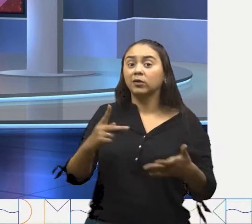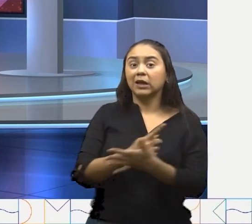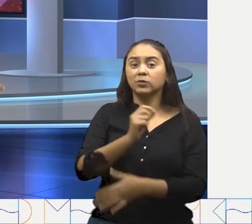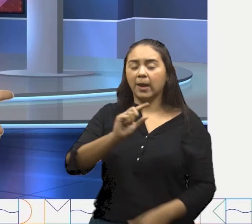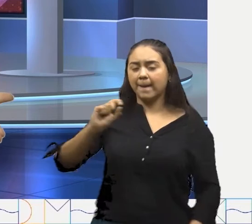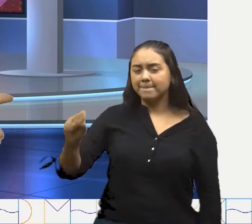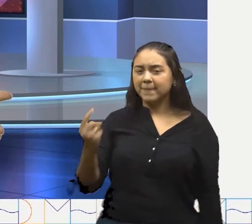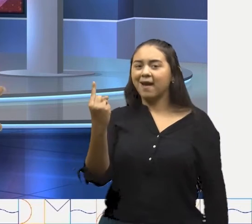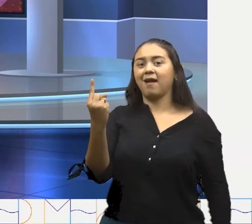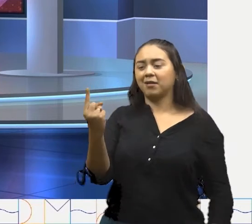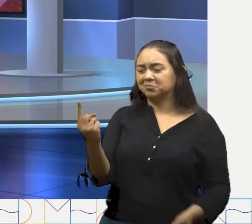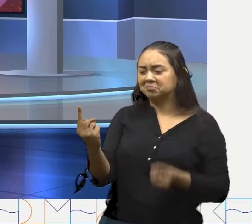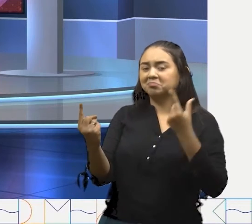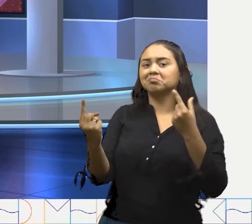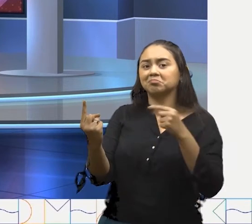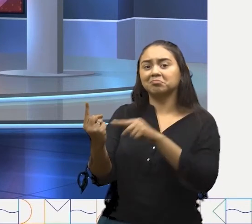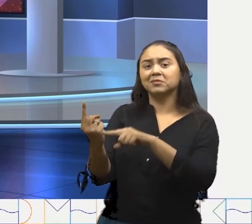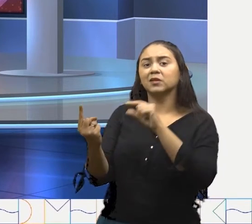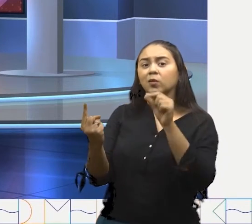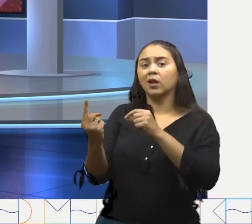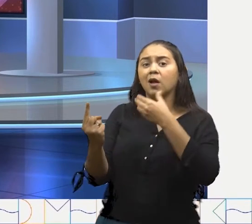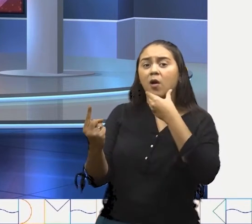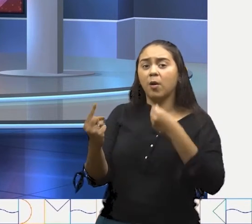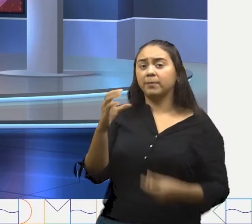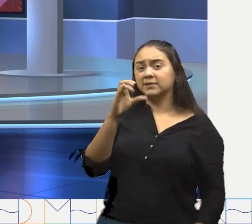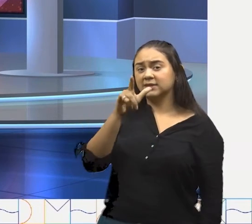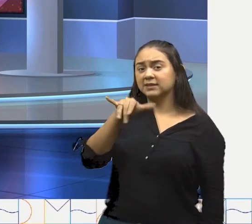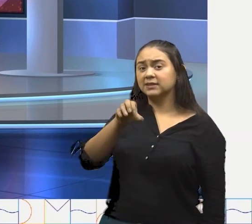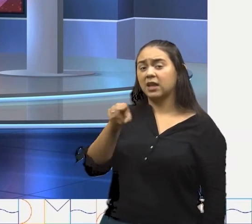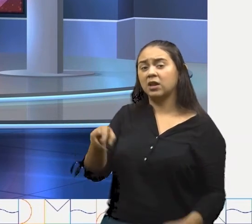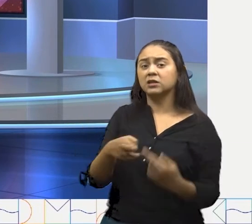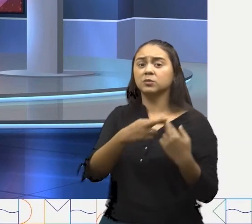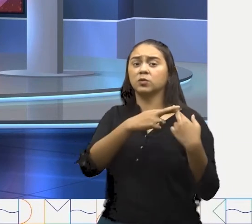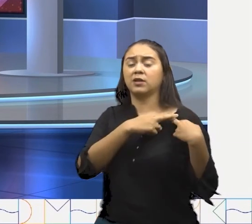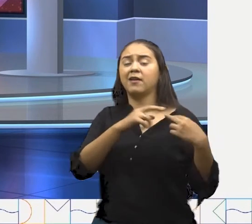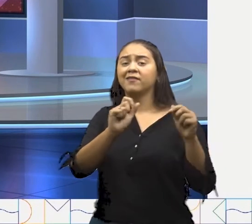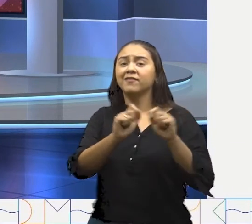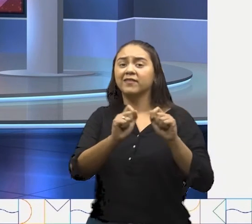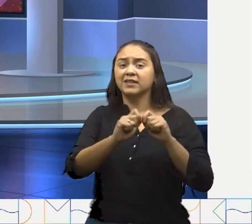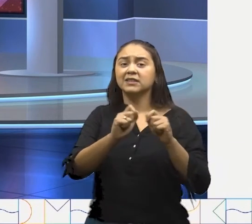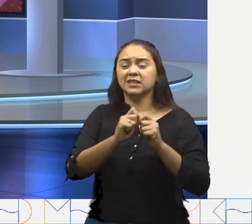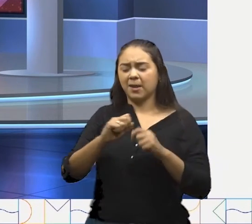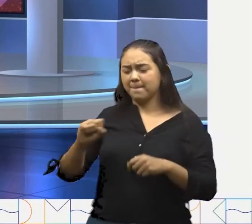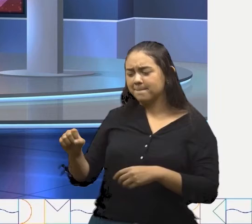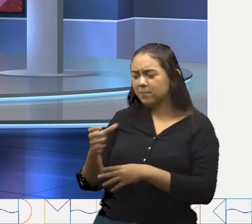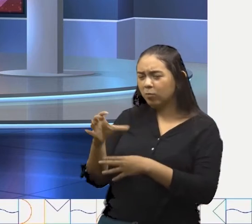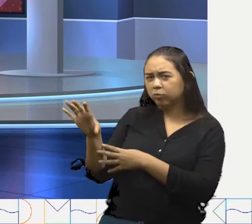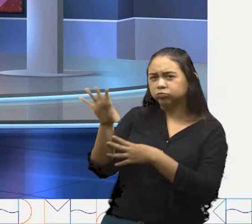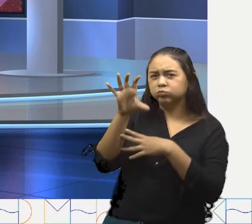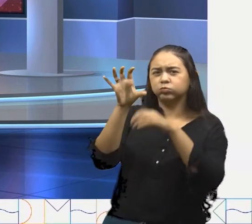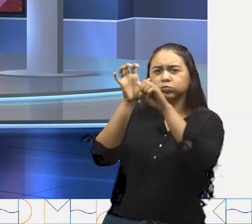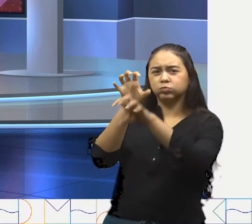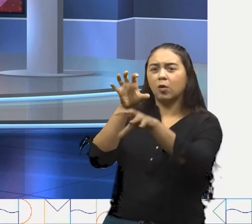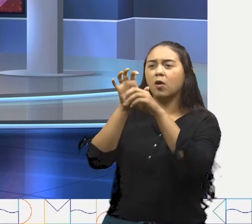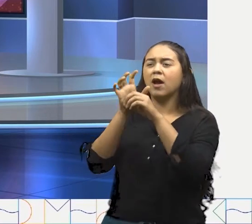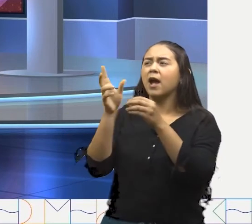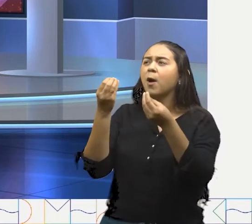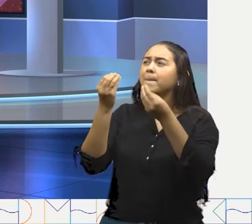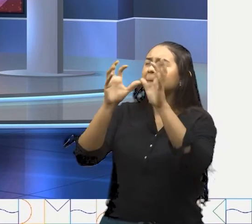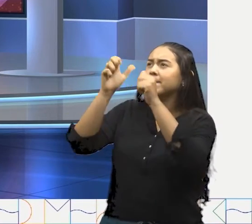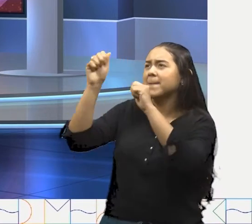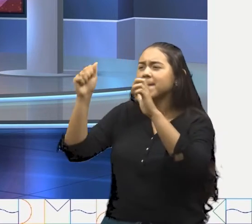um artista inesperado, Célio. Ele ficou responsável por confeccionar um dragão chinês com tecidos